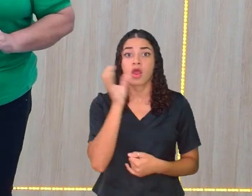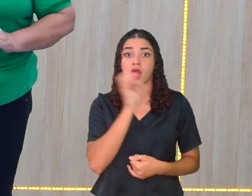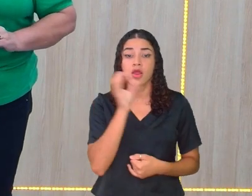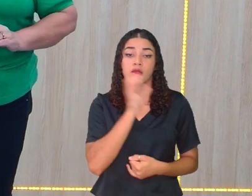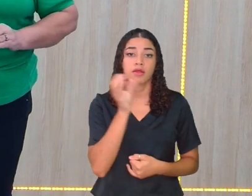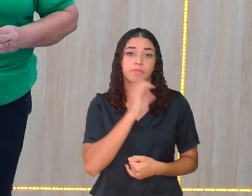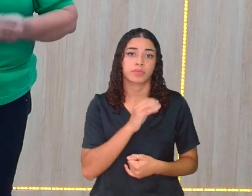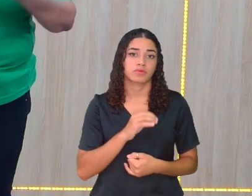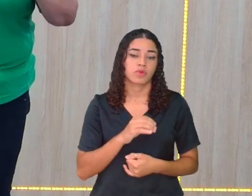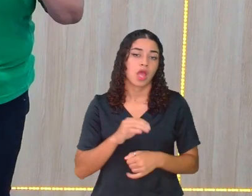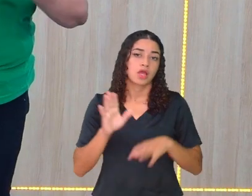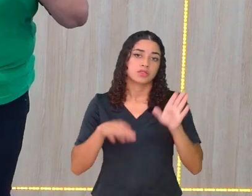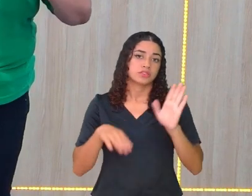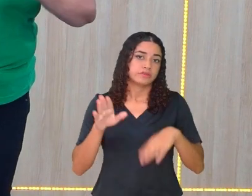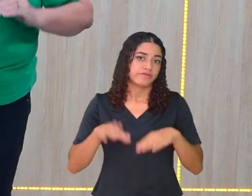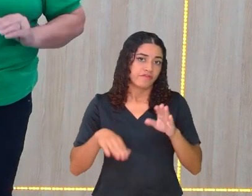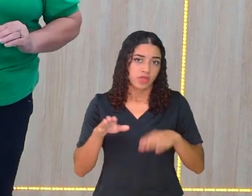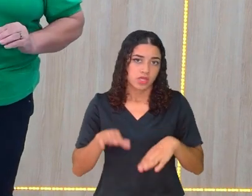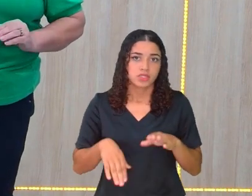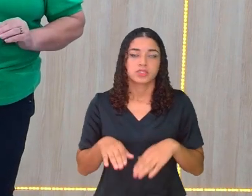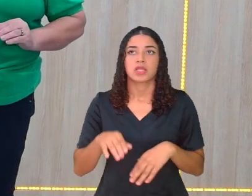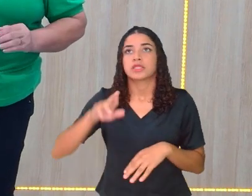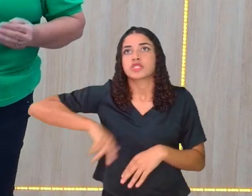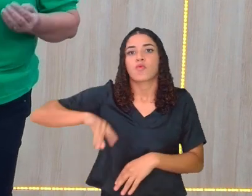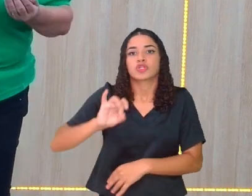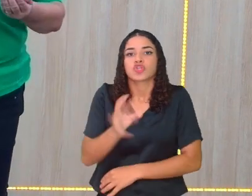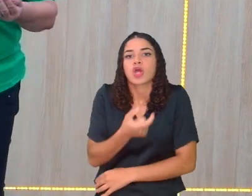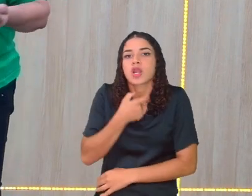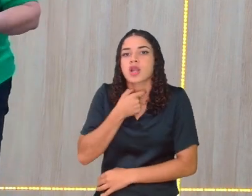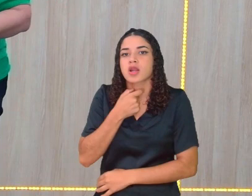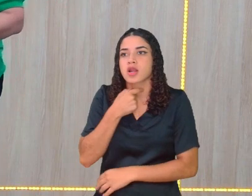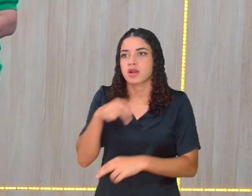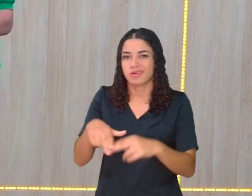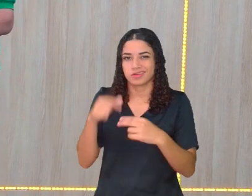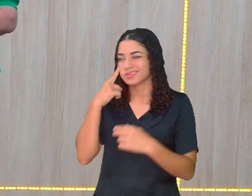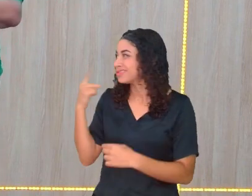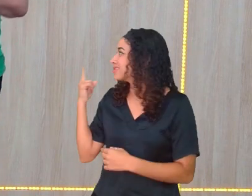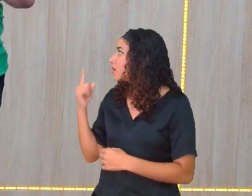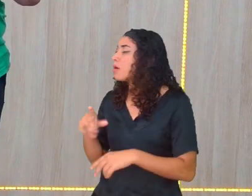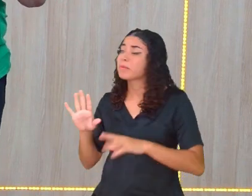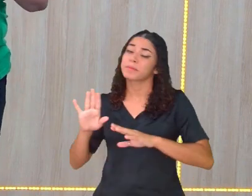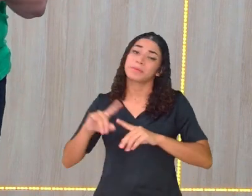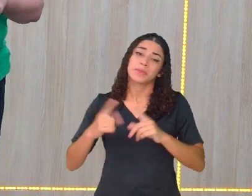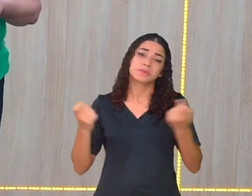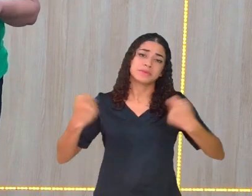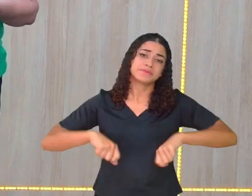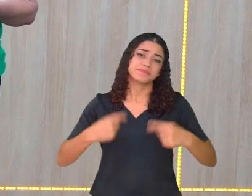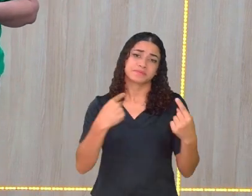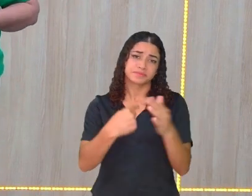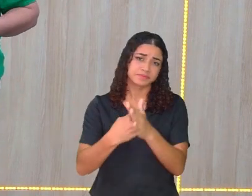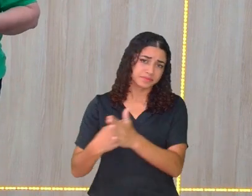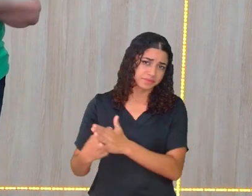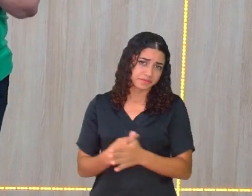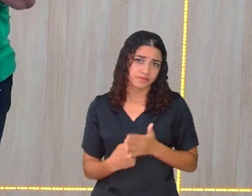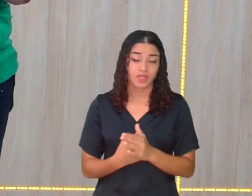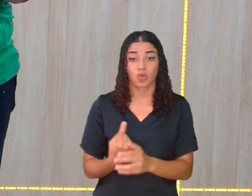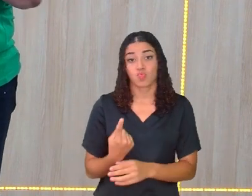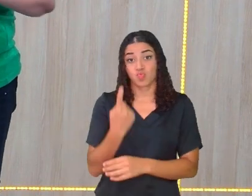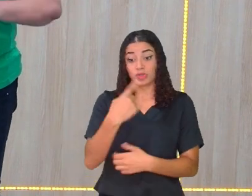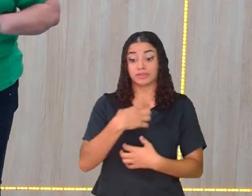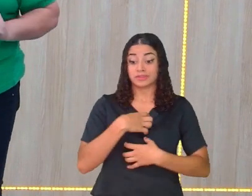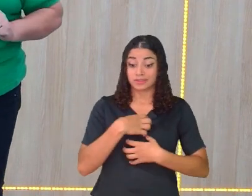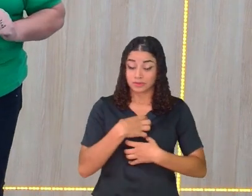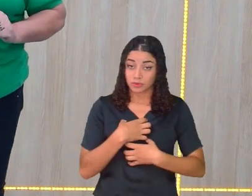é o problema na tireoide, mas é algo que precisa ser investigado e vamos dizer assim, e dos sintomas